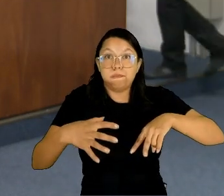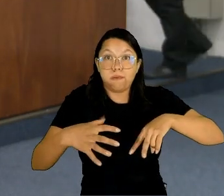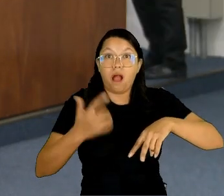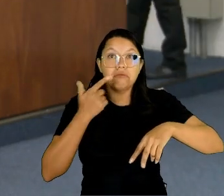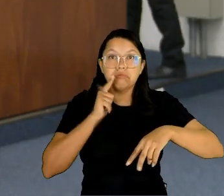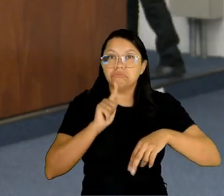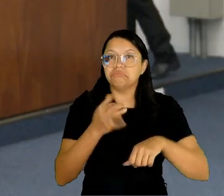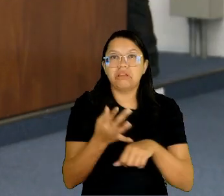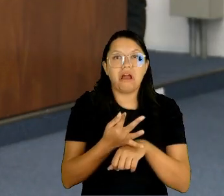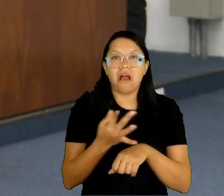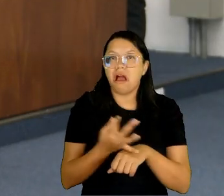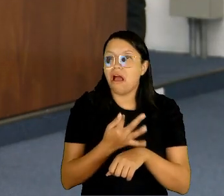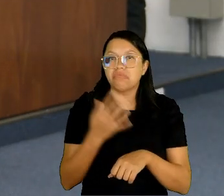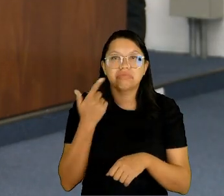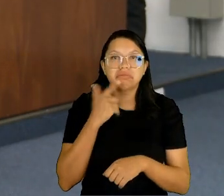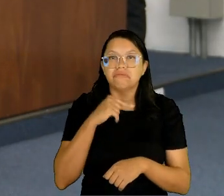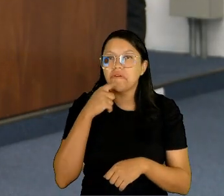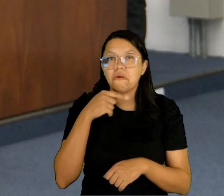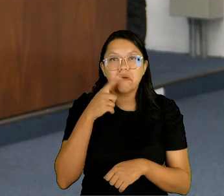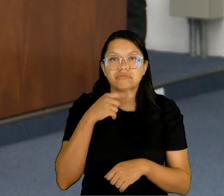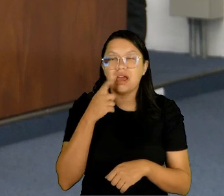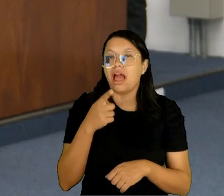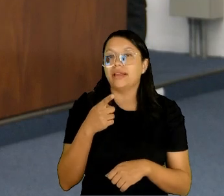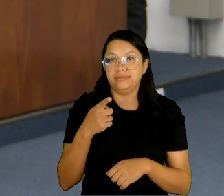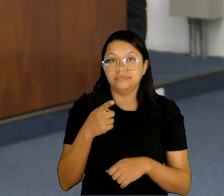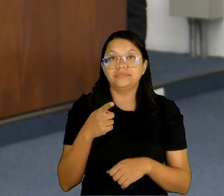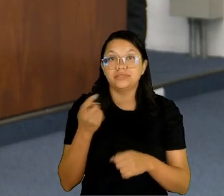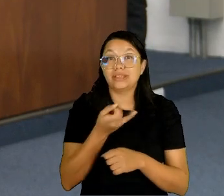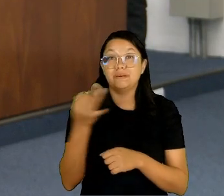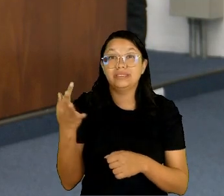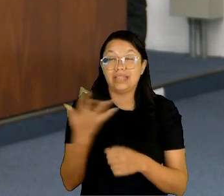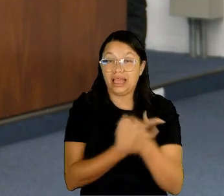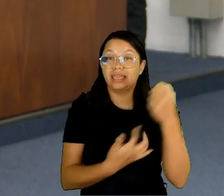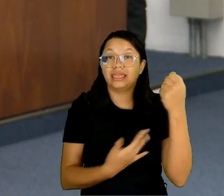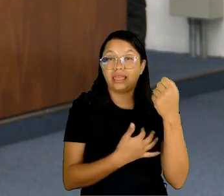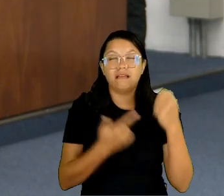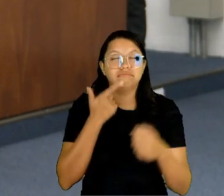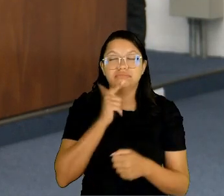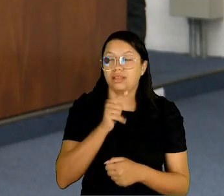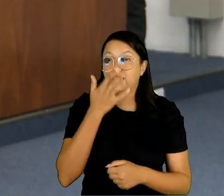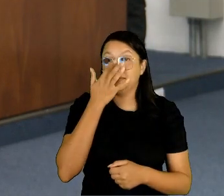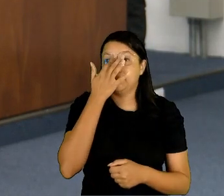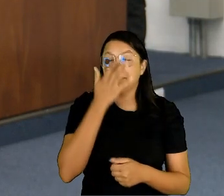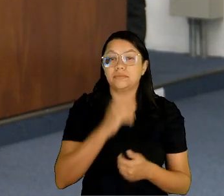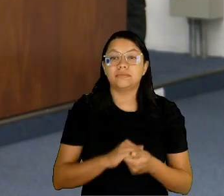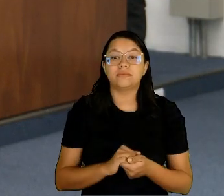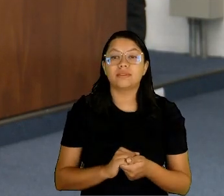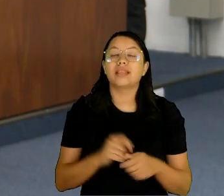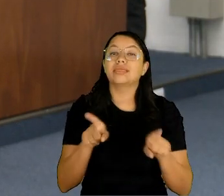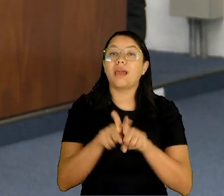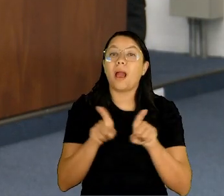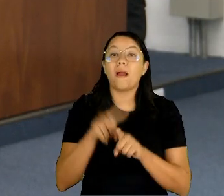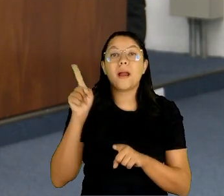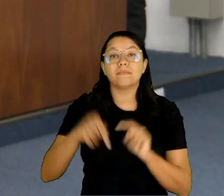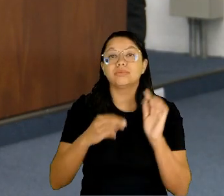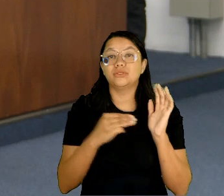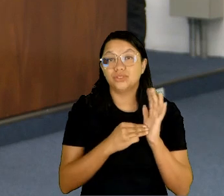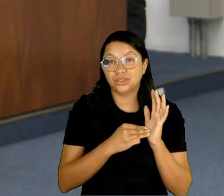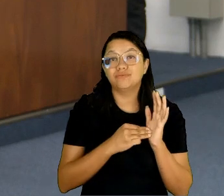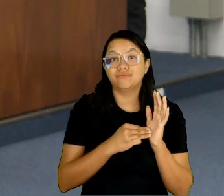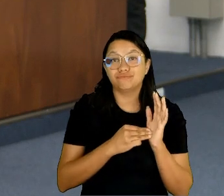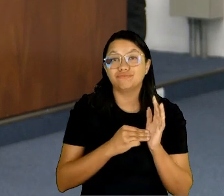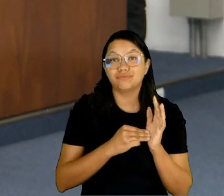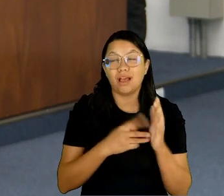não consegue lidar com esse fluxo de sangue todo que a gente precisa. Isso também é outra causa de comorbidade